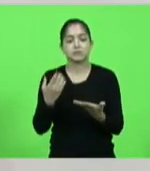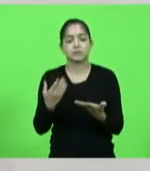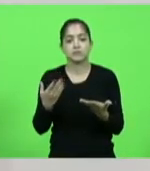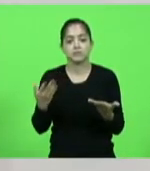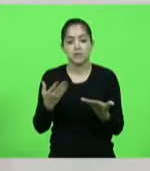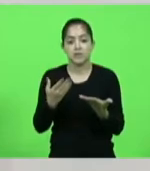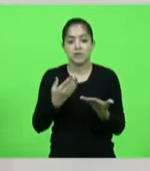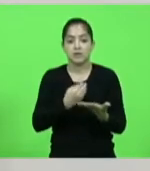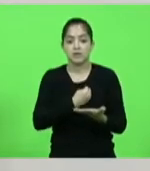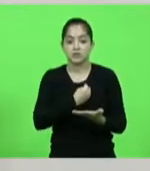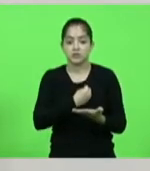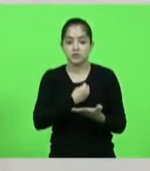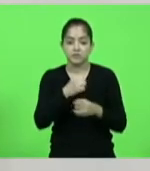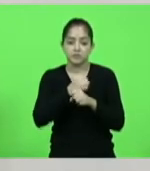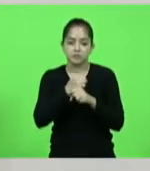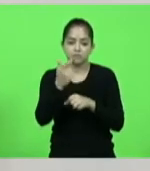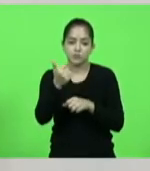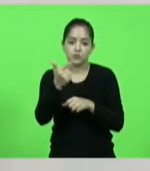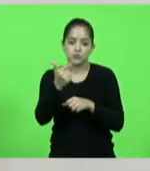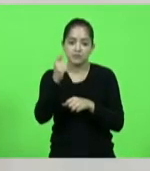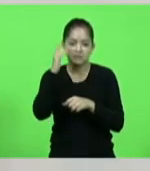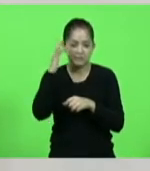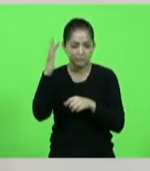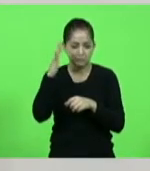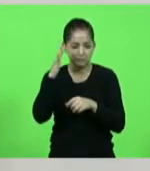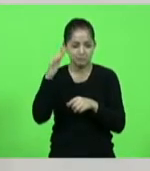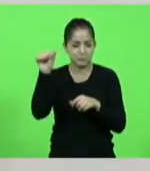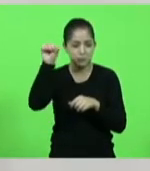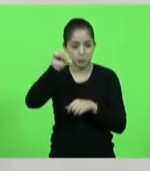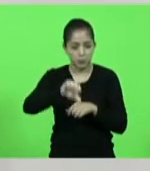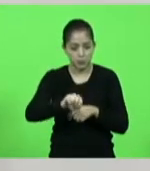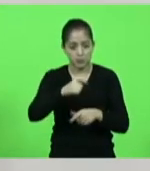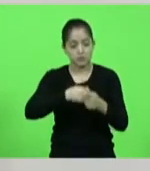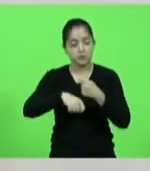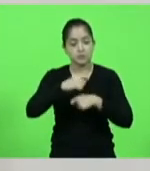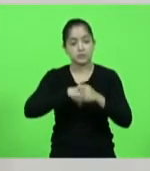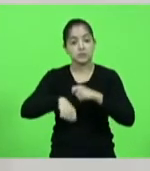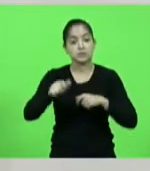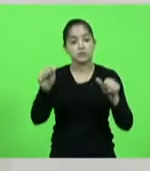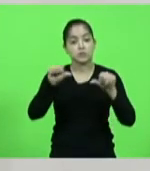um pesadelo de 12 anos de uma péssima administração naquela cidade ali. Muito obrigado, presidente.